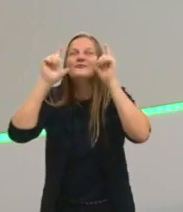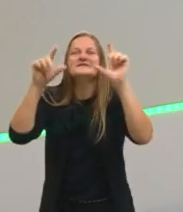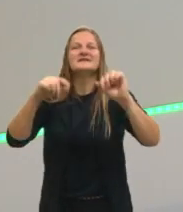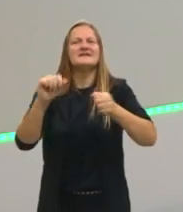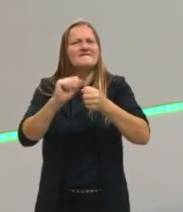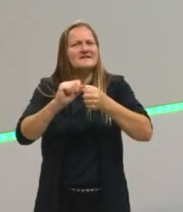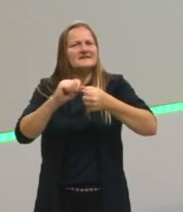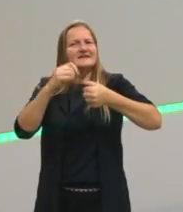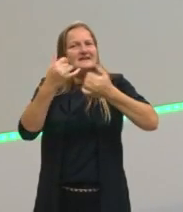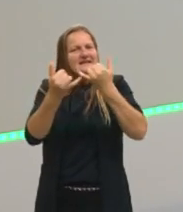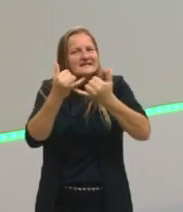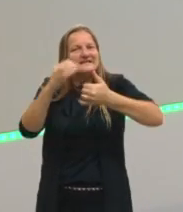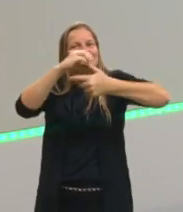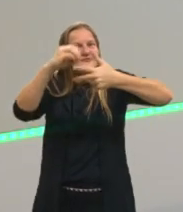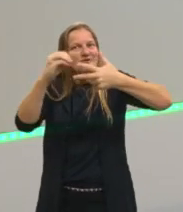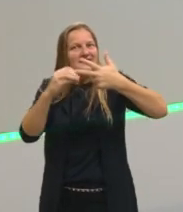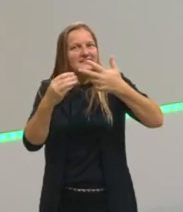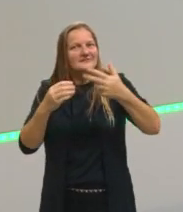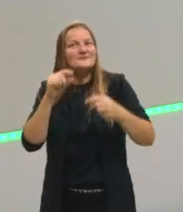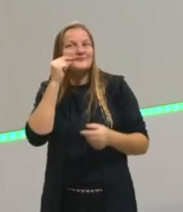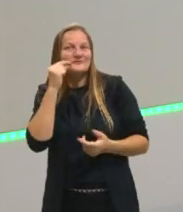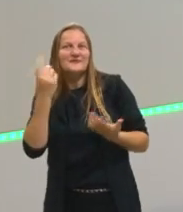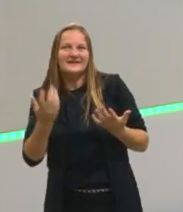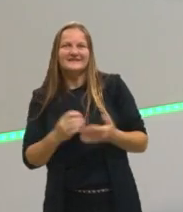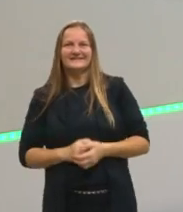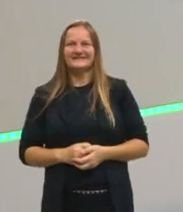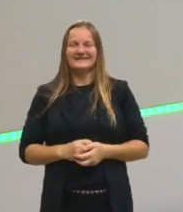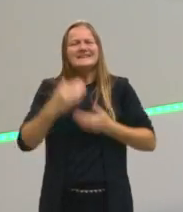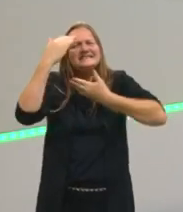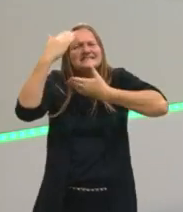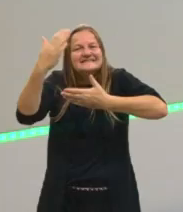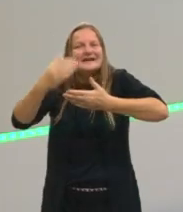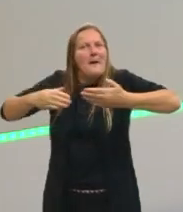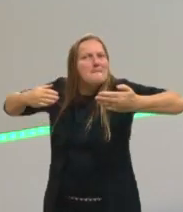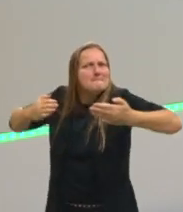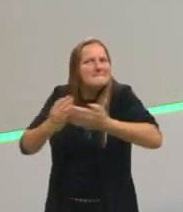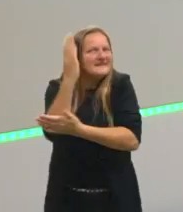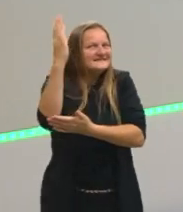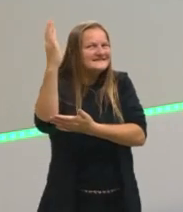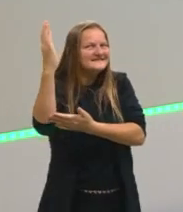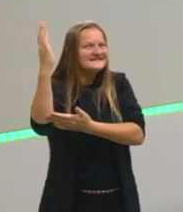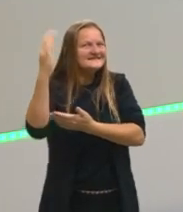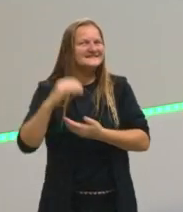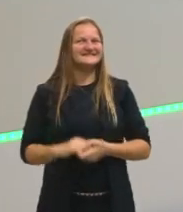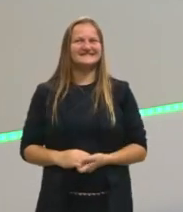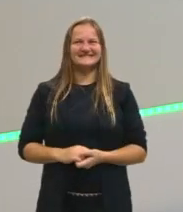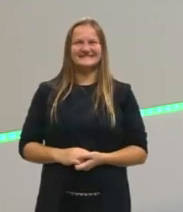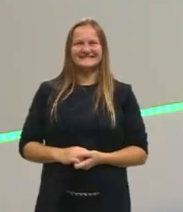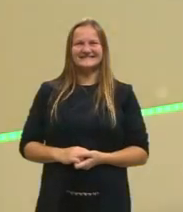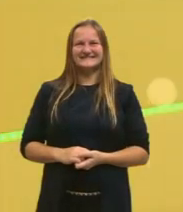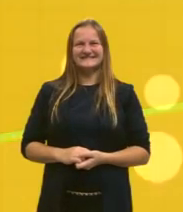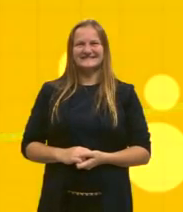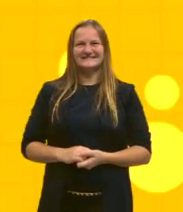realizar os exercícios do Enem dos vestibulares Muito obrigado e partiu passar um